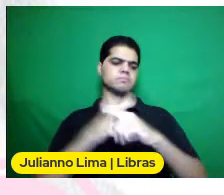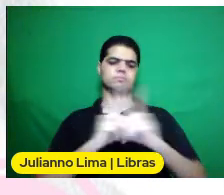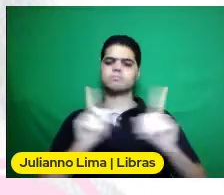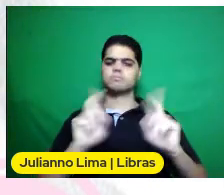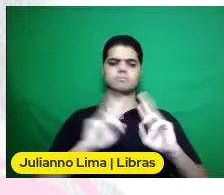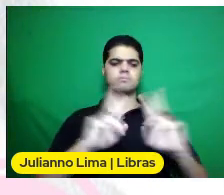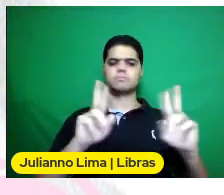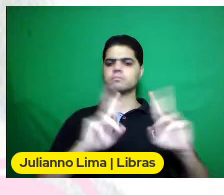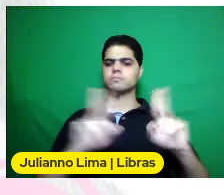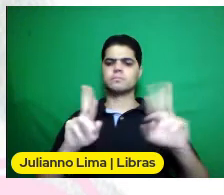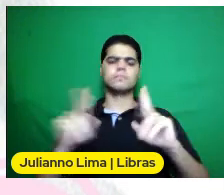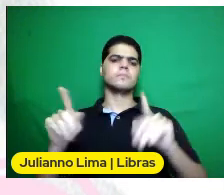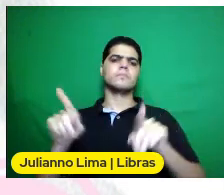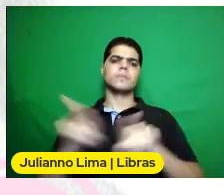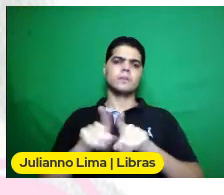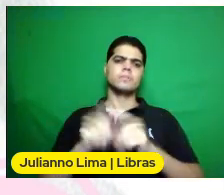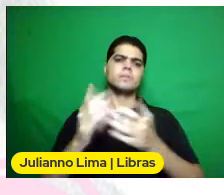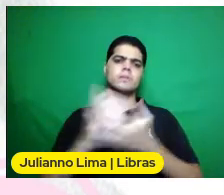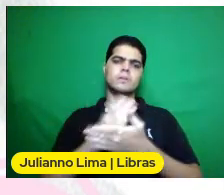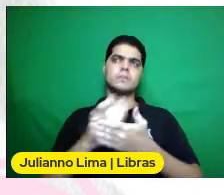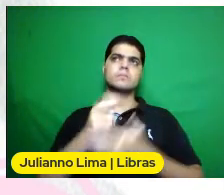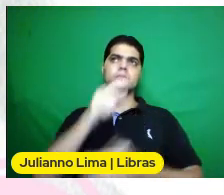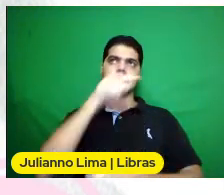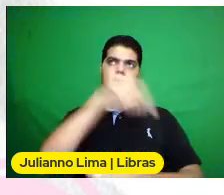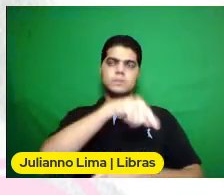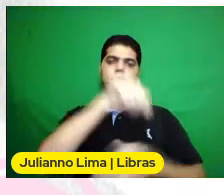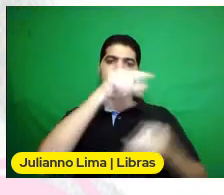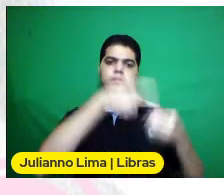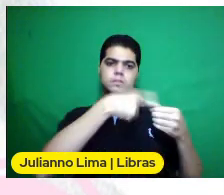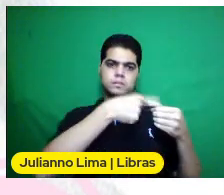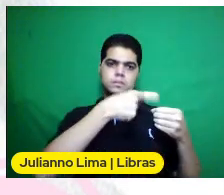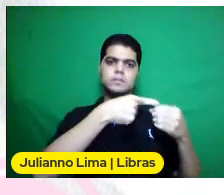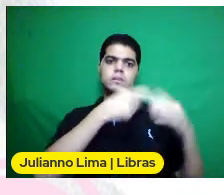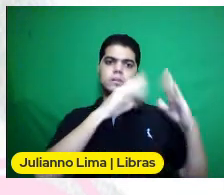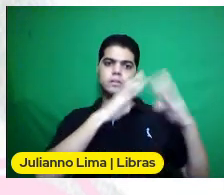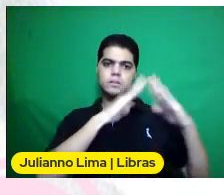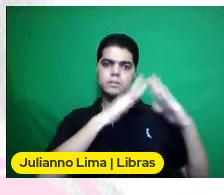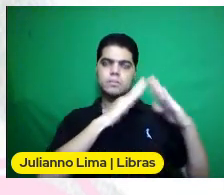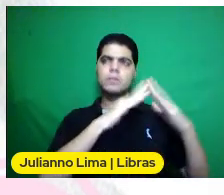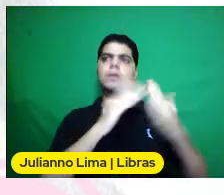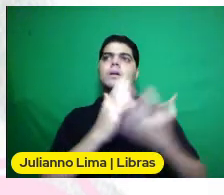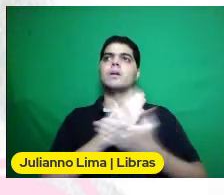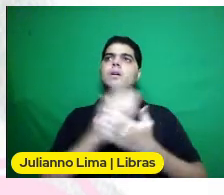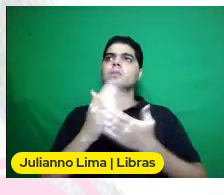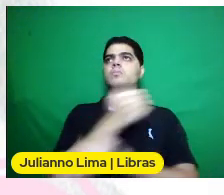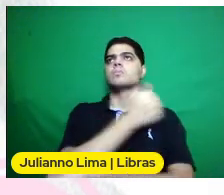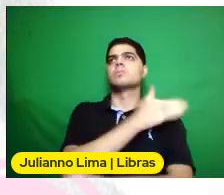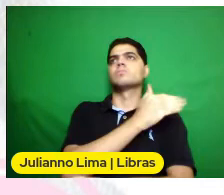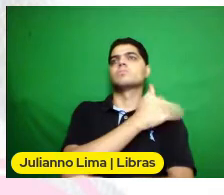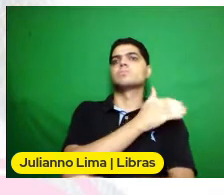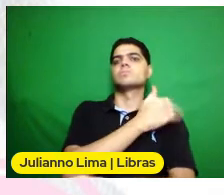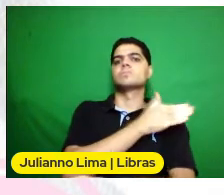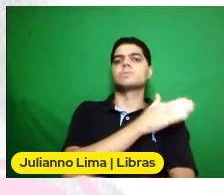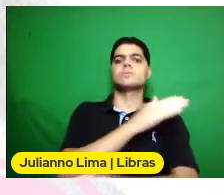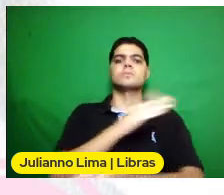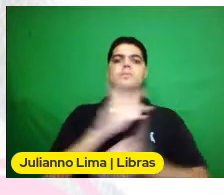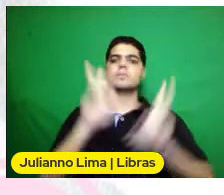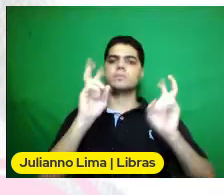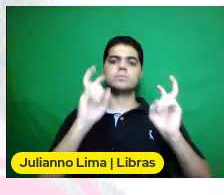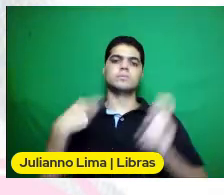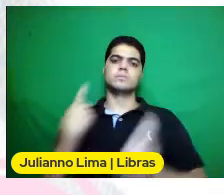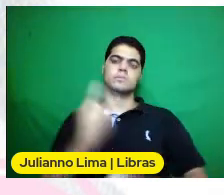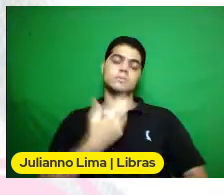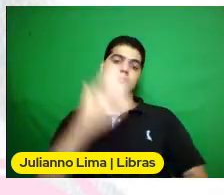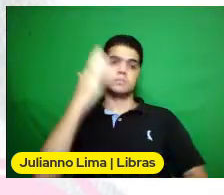preconceituosos aqui na cidade onde ela mora, né? Desvirtuando tudo que a gente conhece. Então, assim,